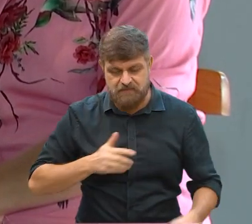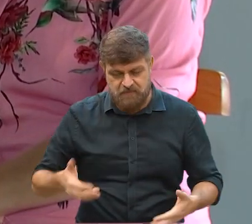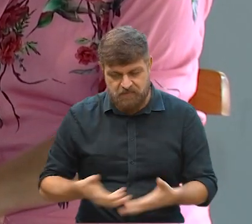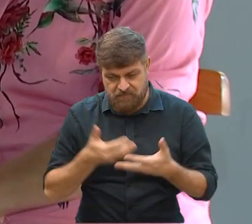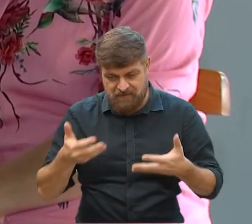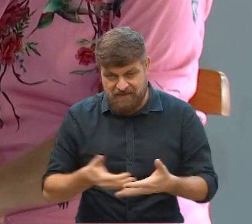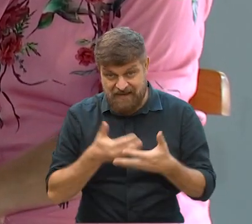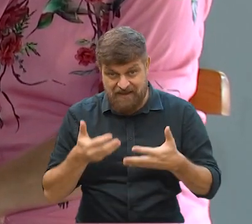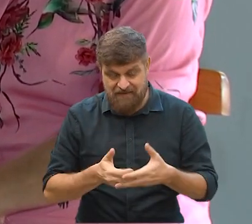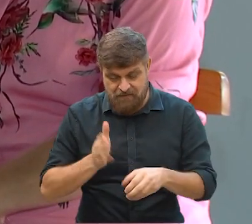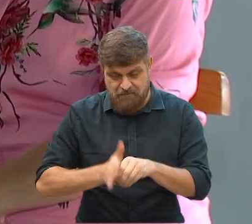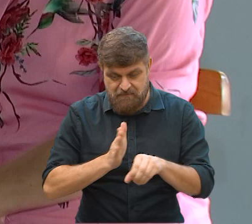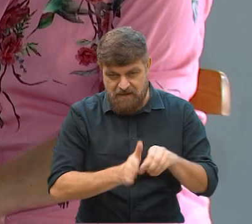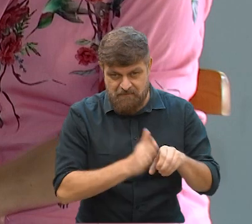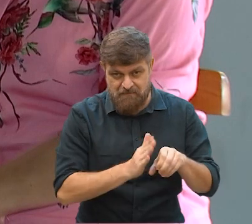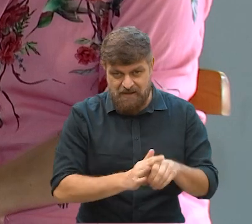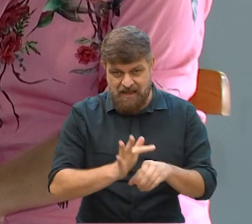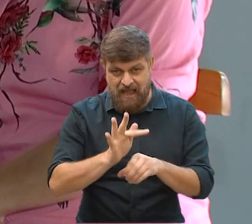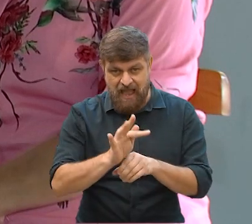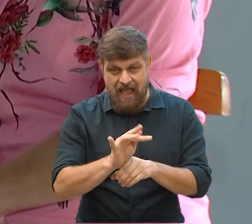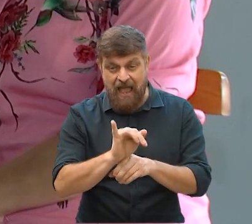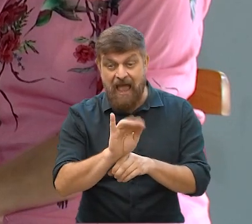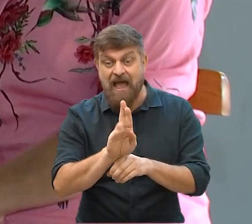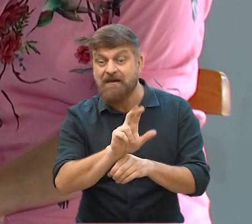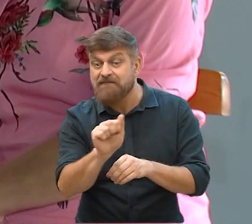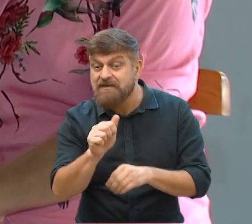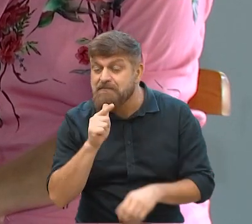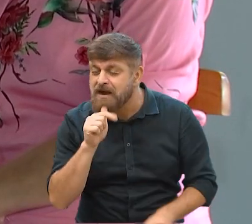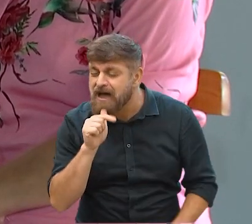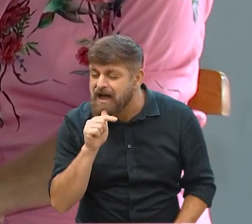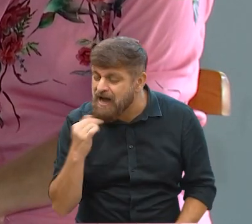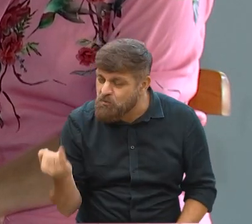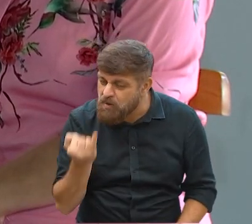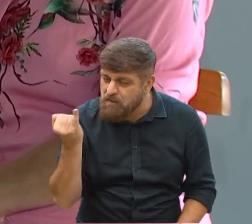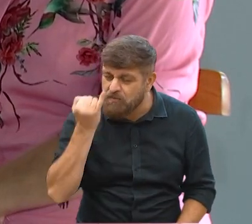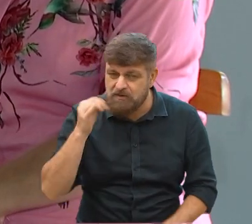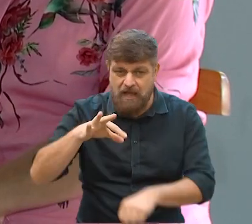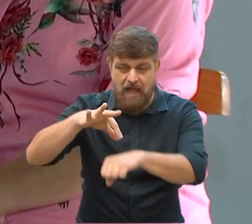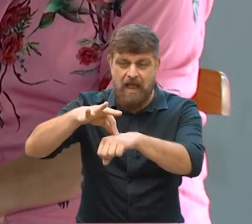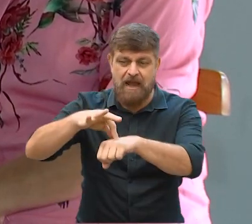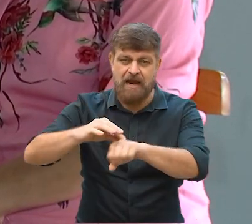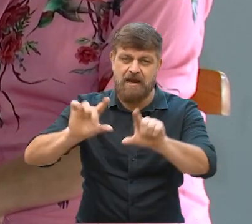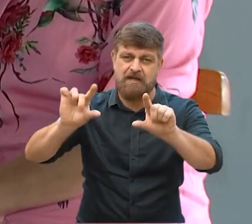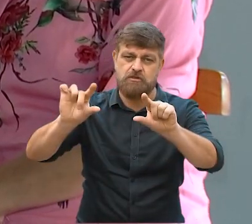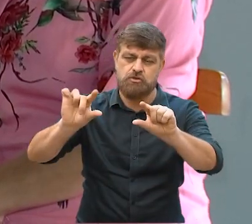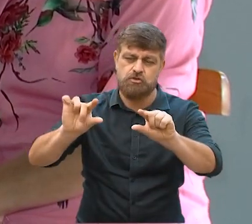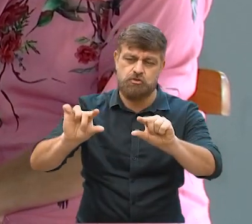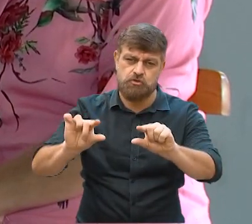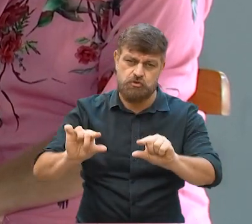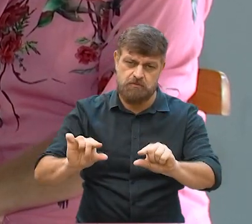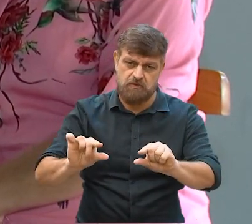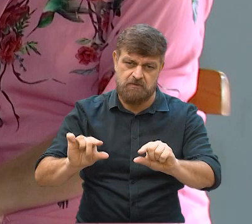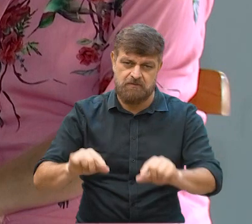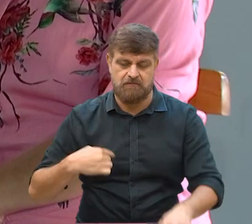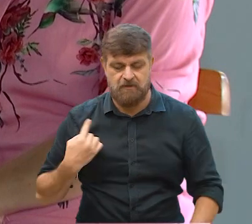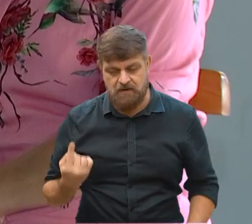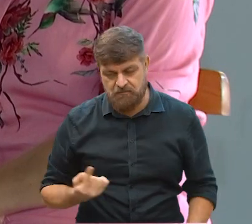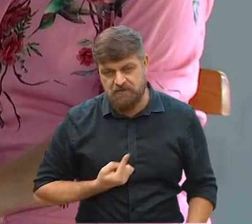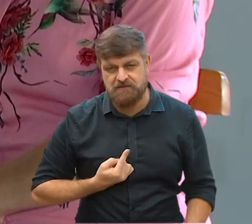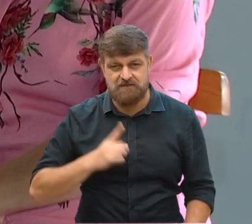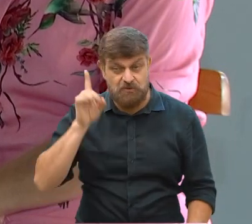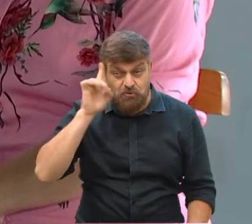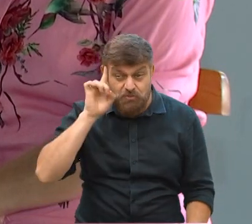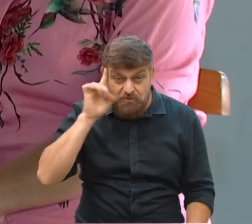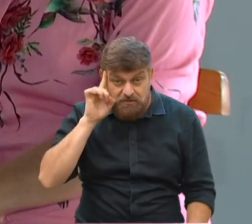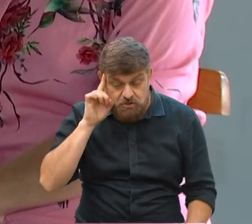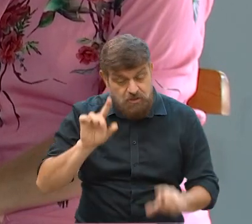fibras são muito importantes, água é muito importante e a carne é relevante para a nossa manutenção do dia a